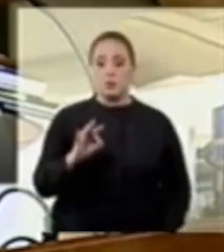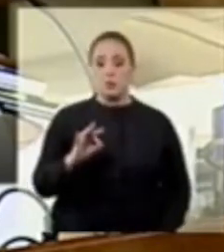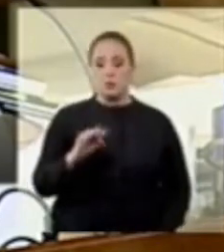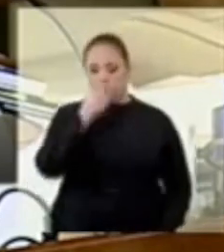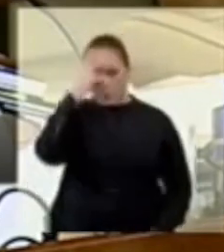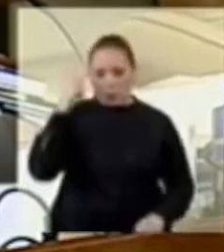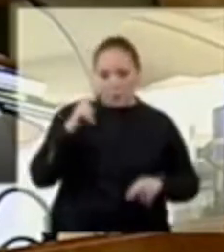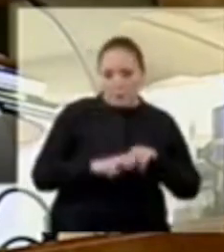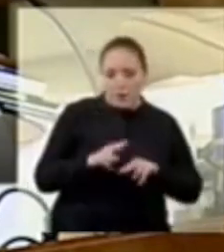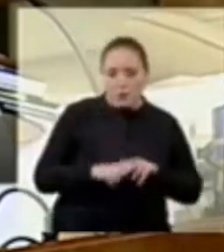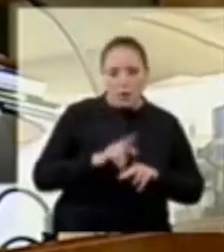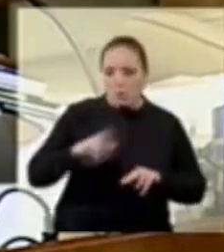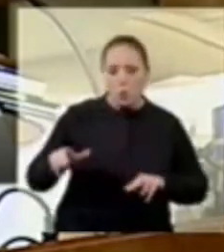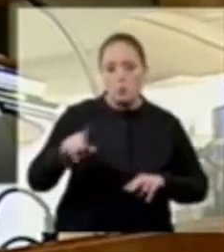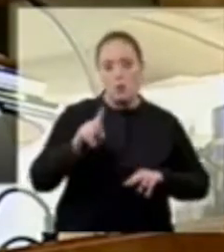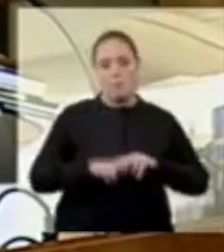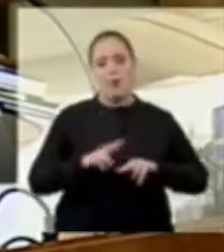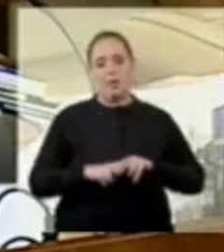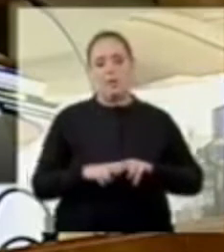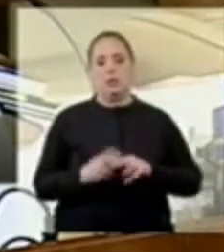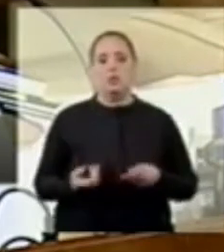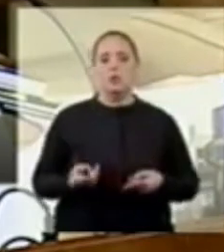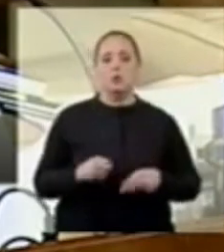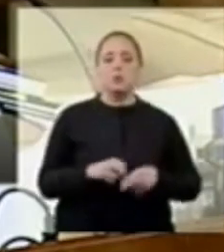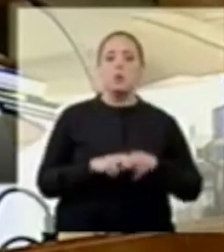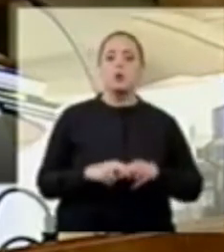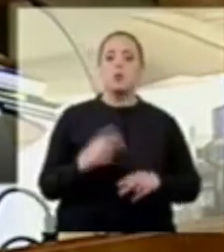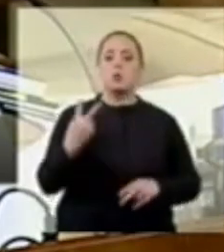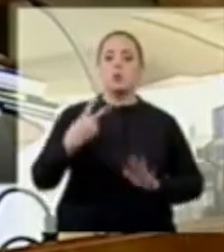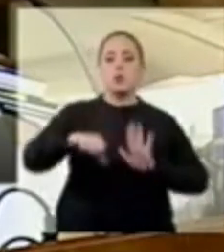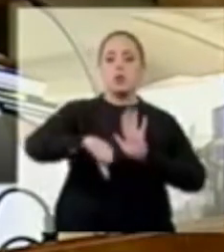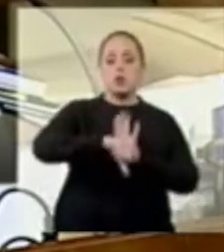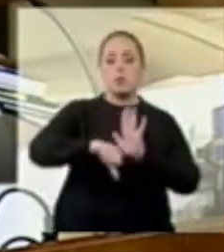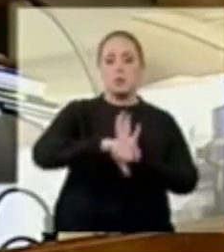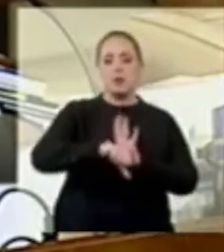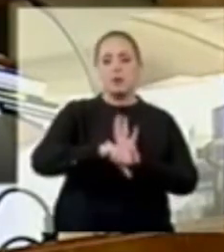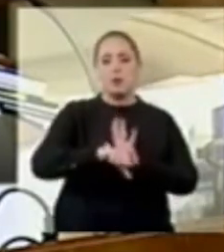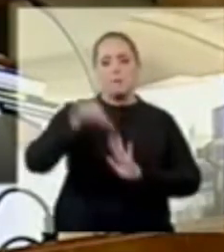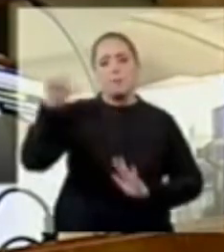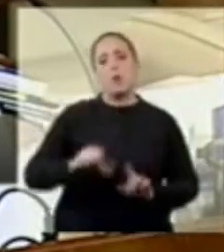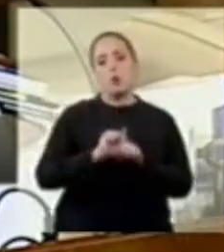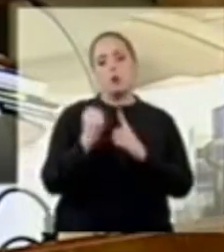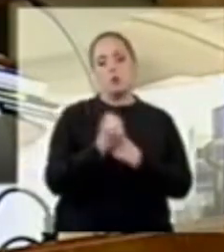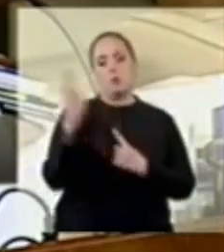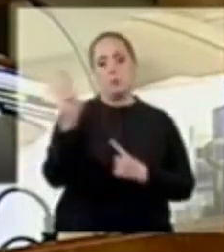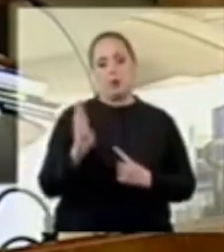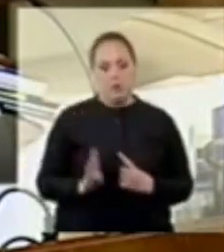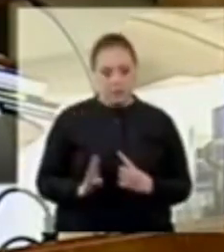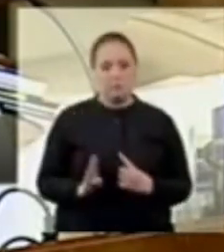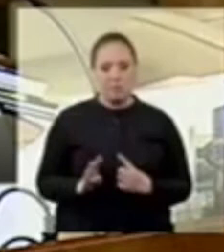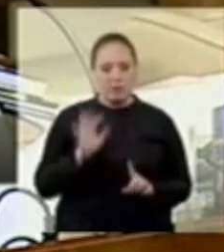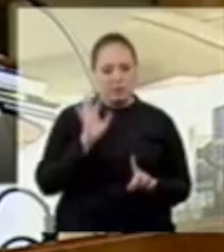não está presa pelos dois crimes que afligem a sociedade brasileira pelas duas